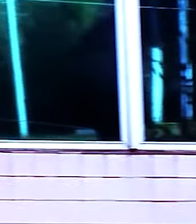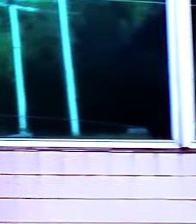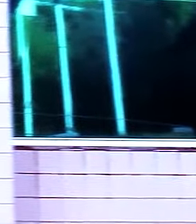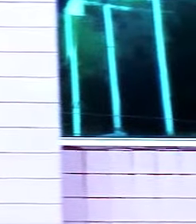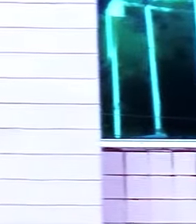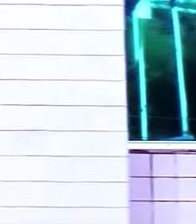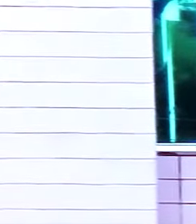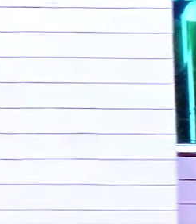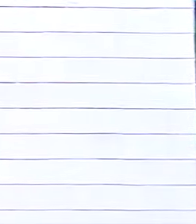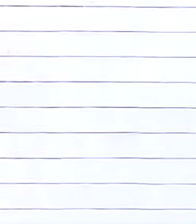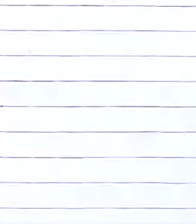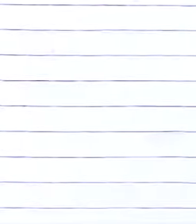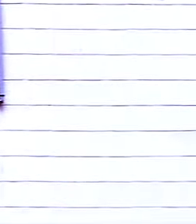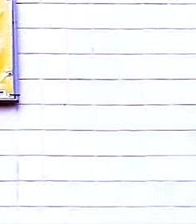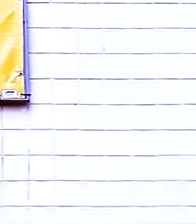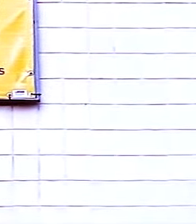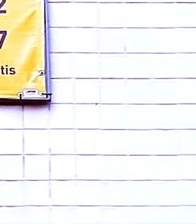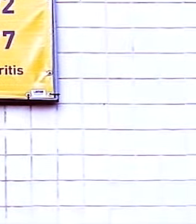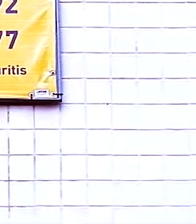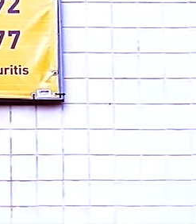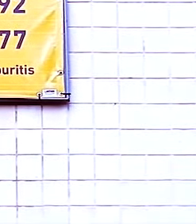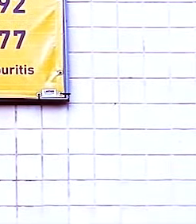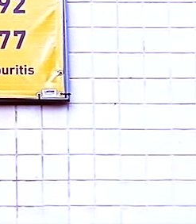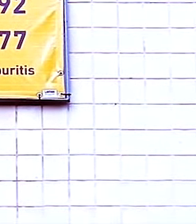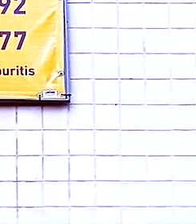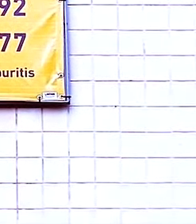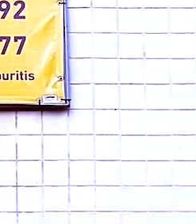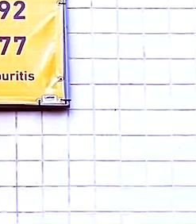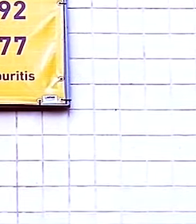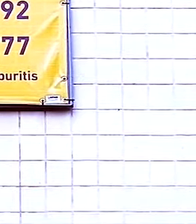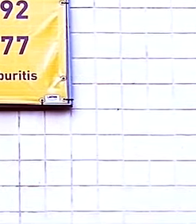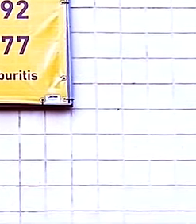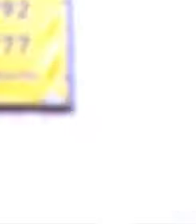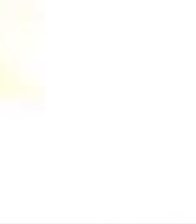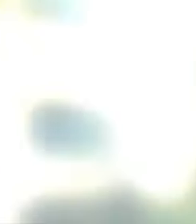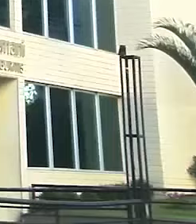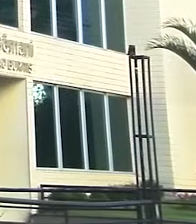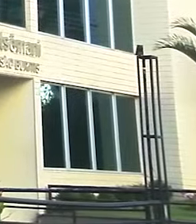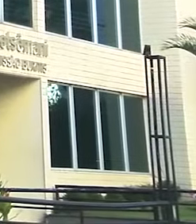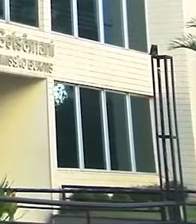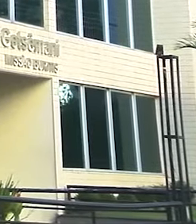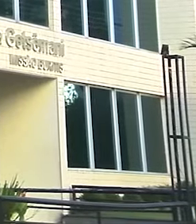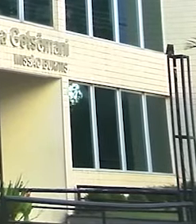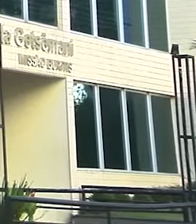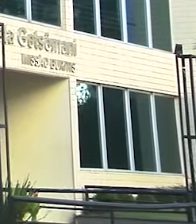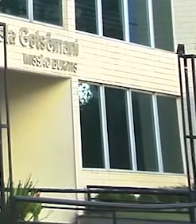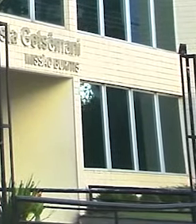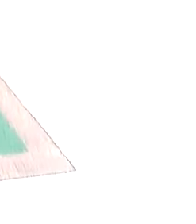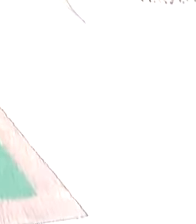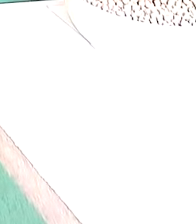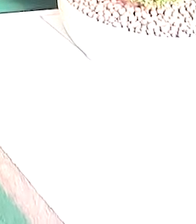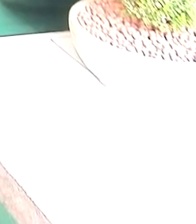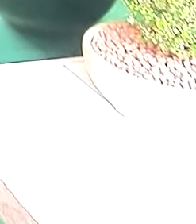www.colegiogetsemane.com.br. Mais de 30 anos ensinando para transformar vidas. Colégio Batista